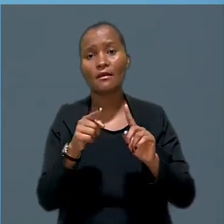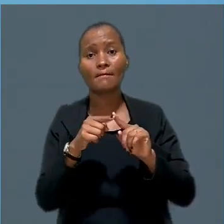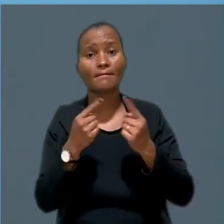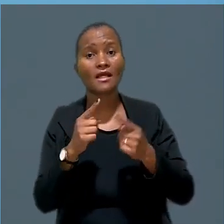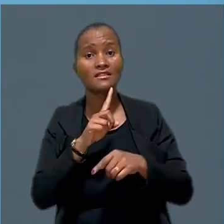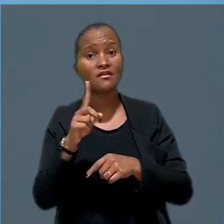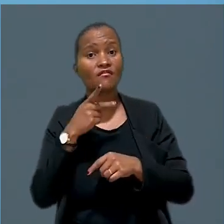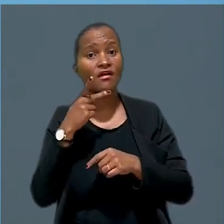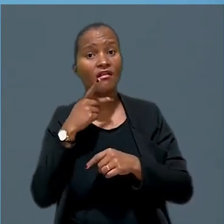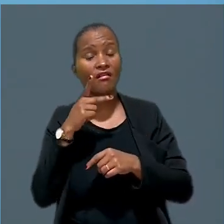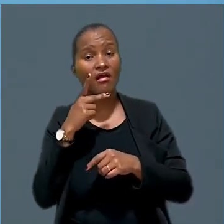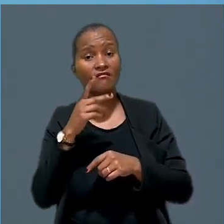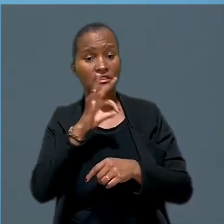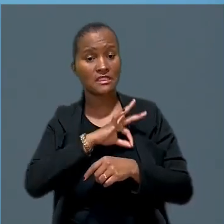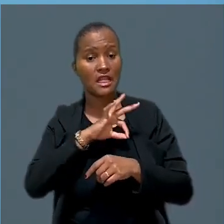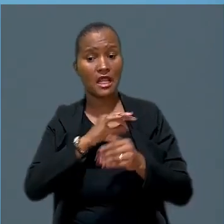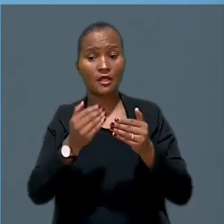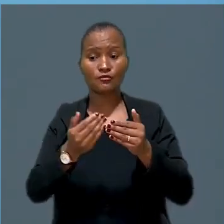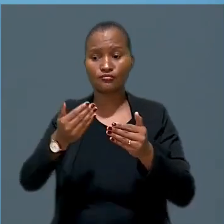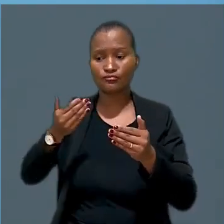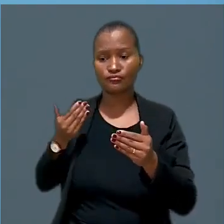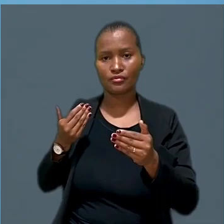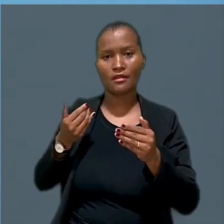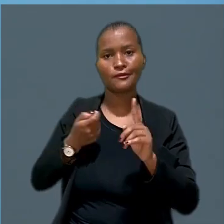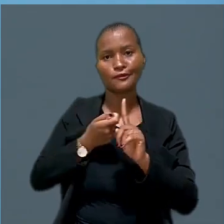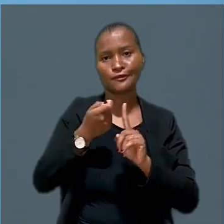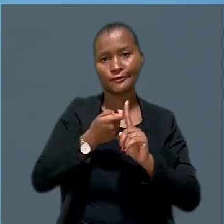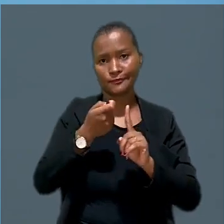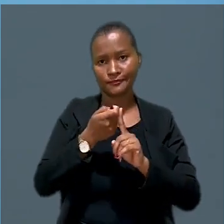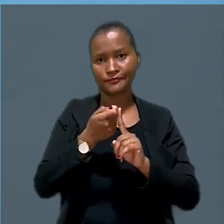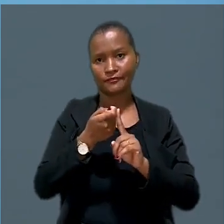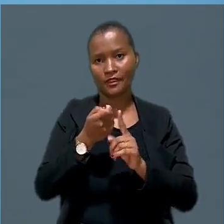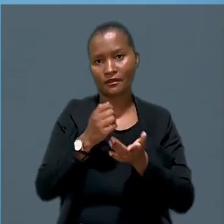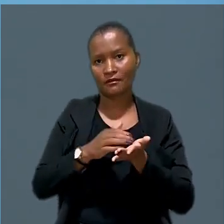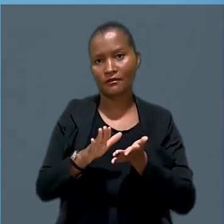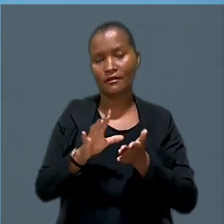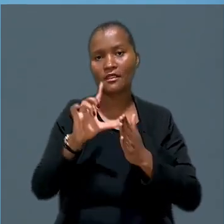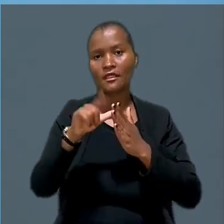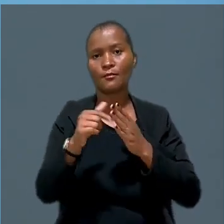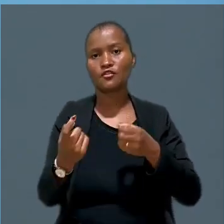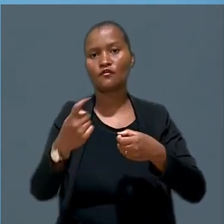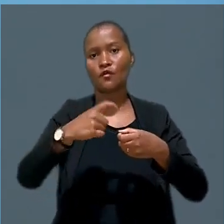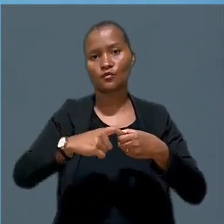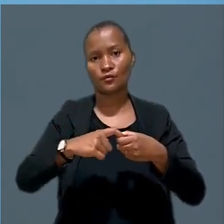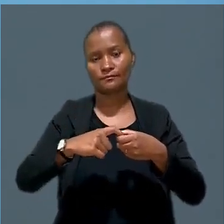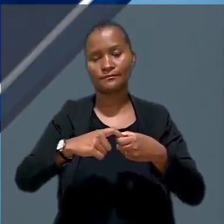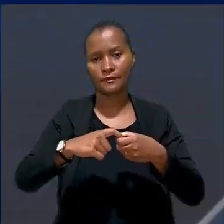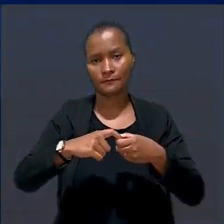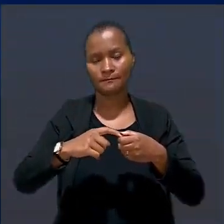tratava dos salários referentes aos meses posteriores à dispensa e anteriores ao retorno.